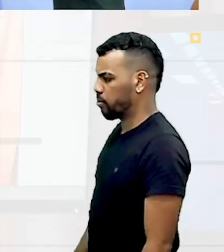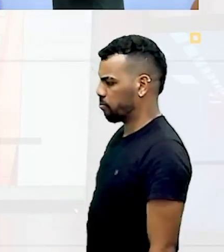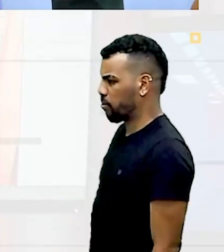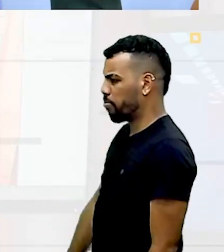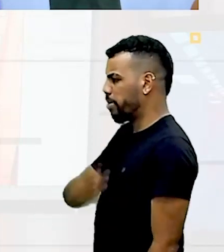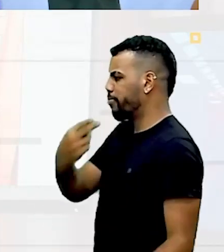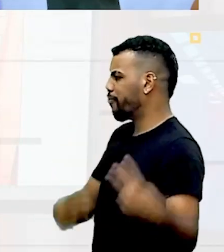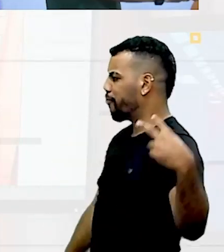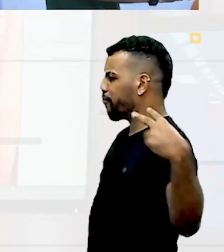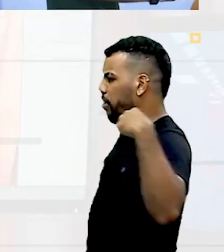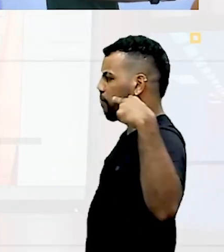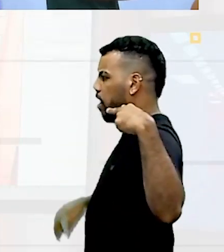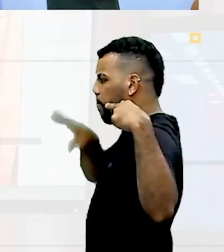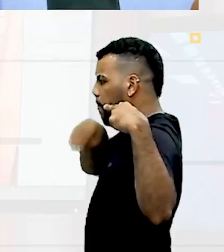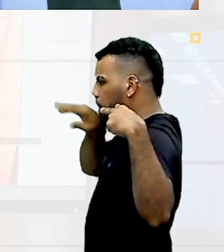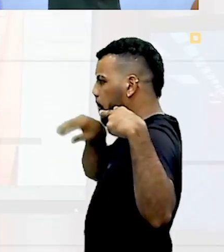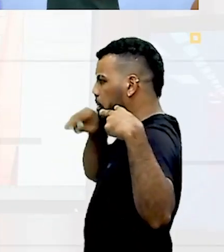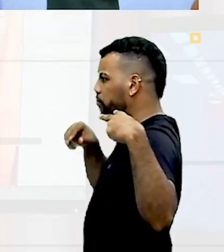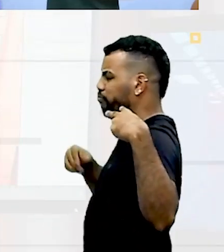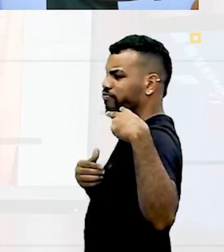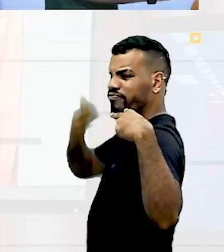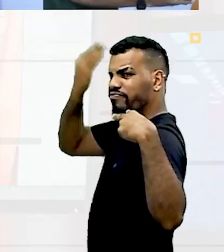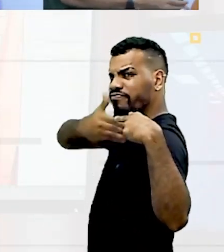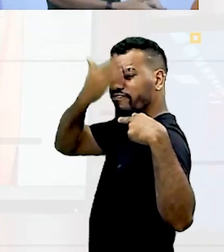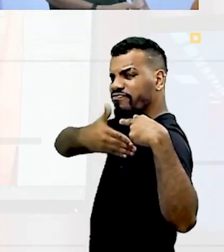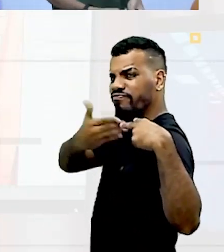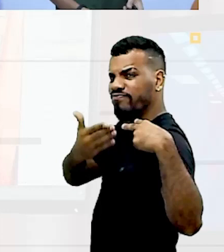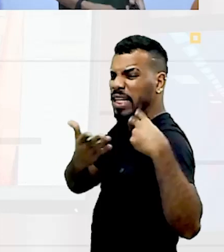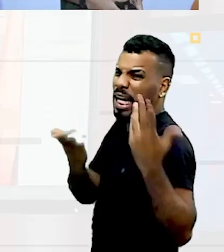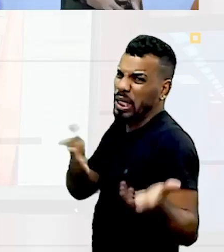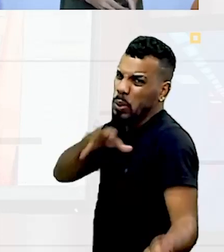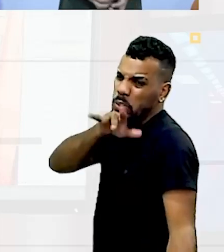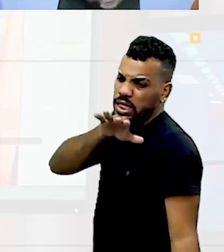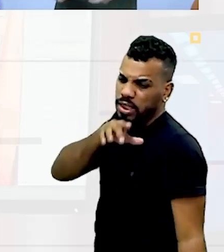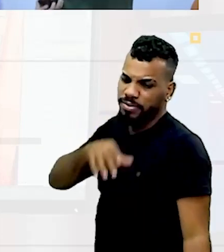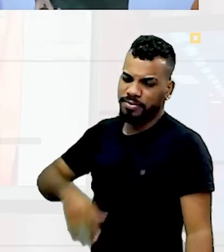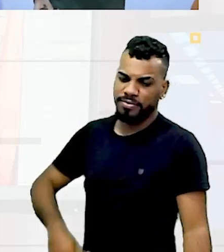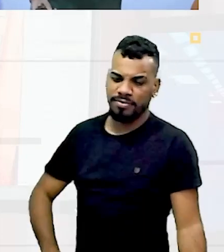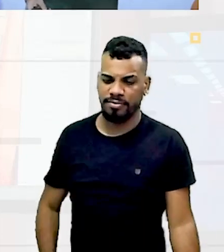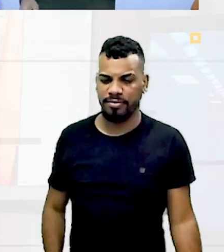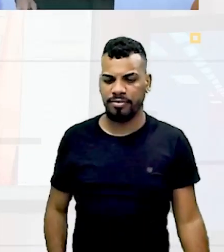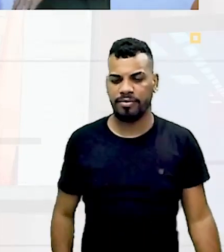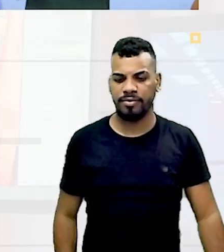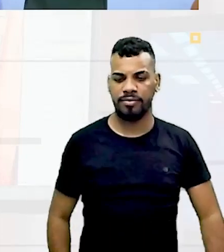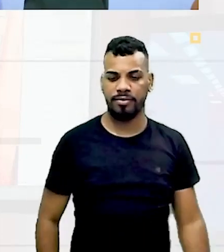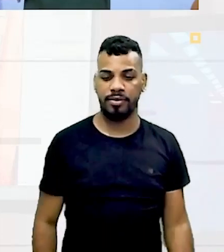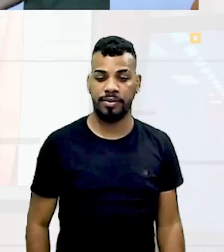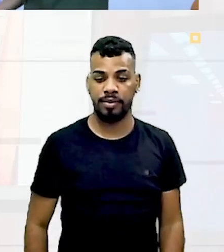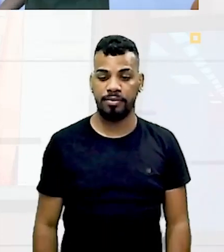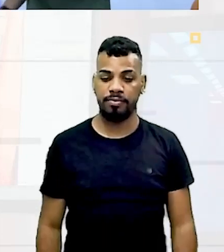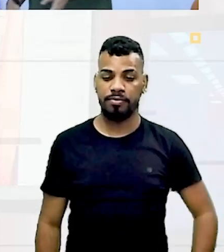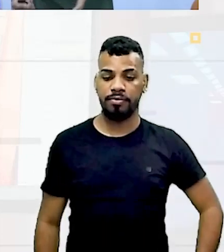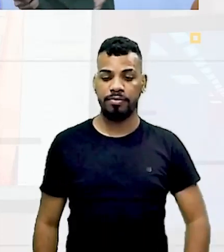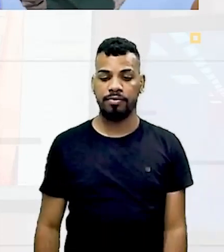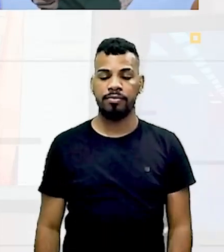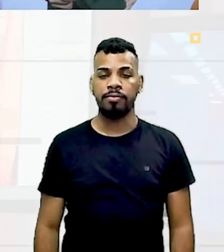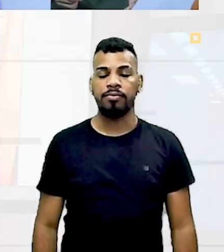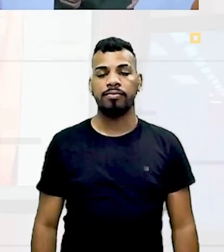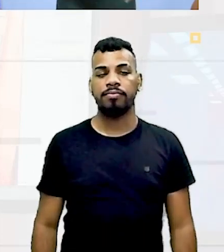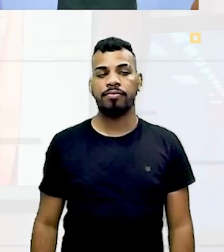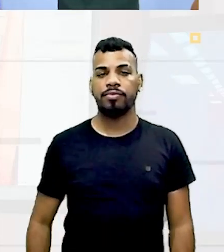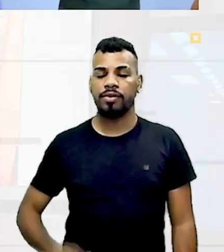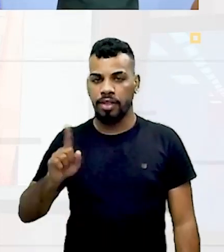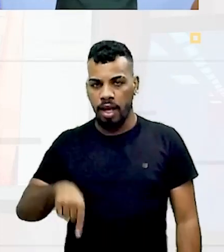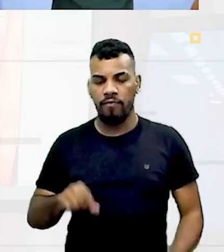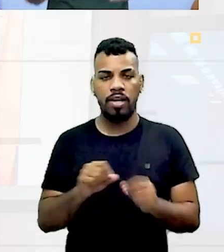ver como eu estou falando. Isso seria um bad staging. Então menos essa ideia de animação e mais essa ideia